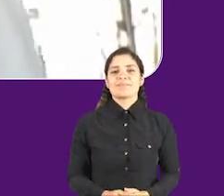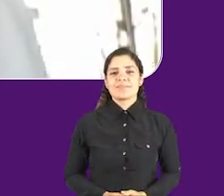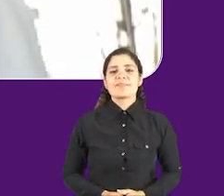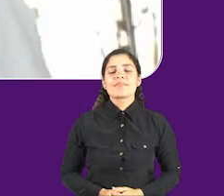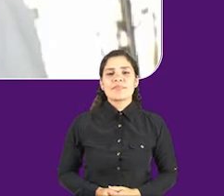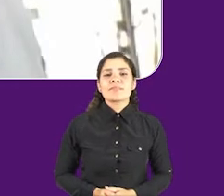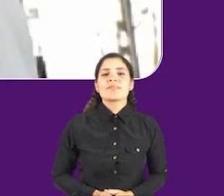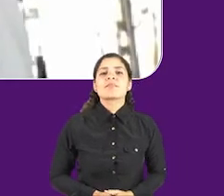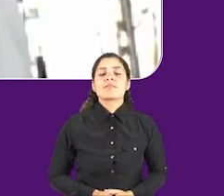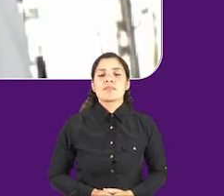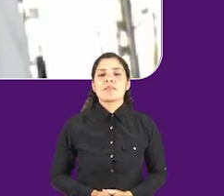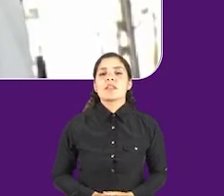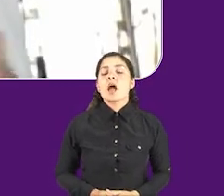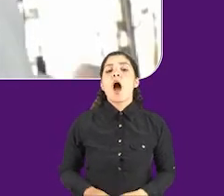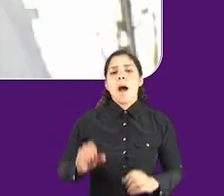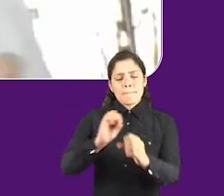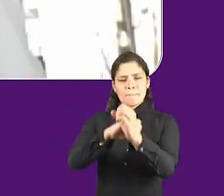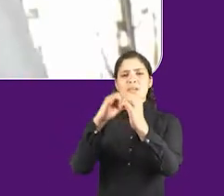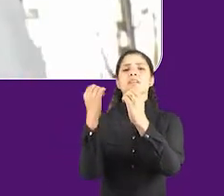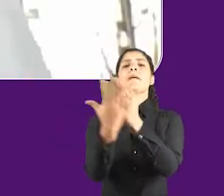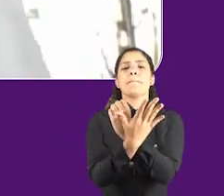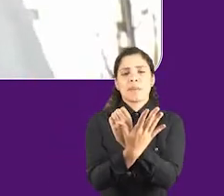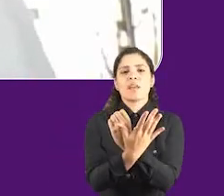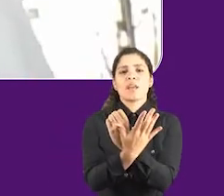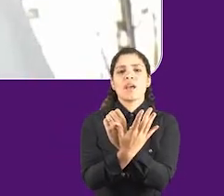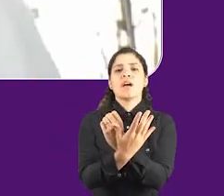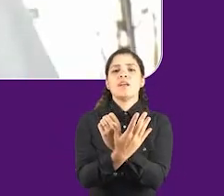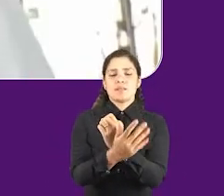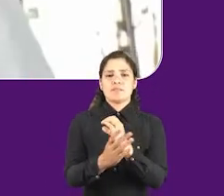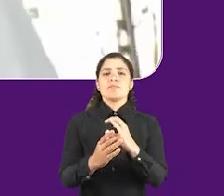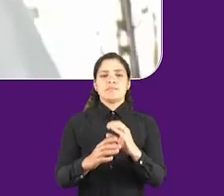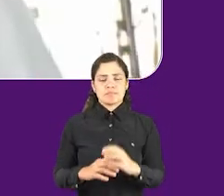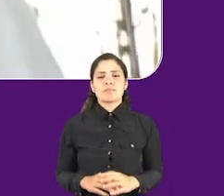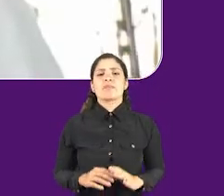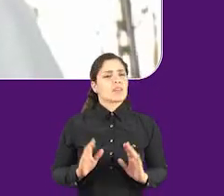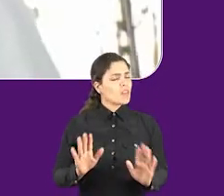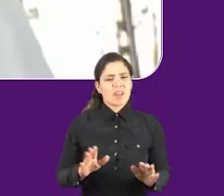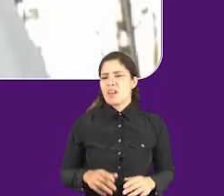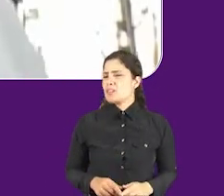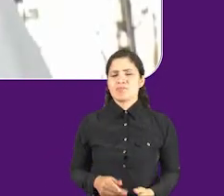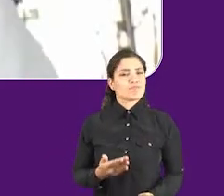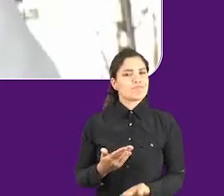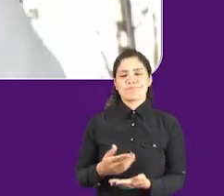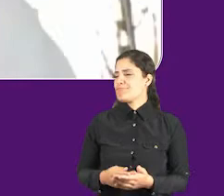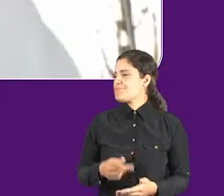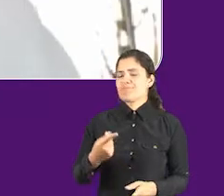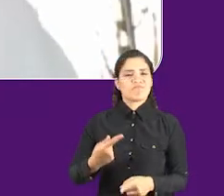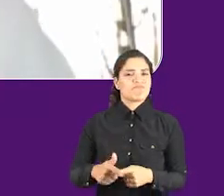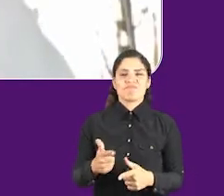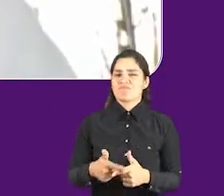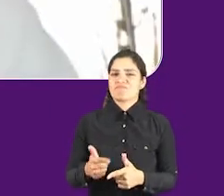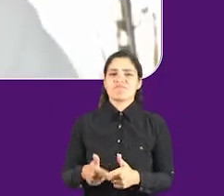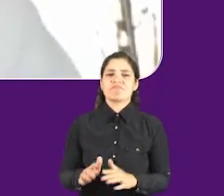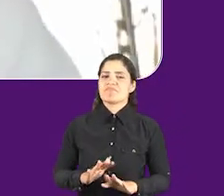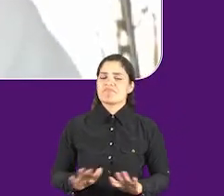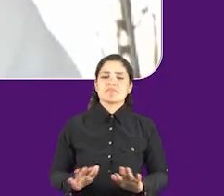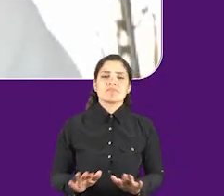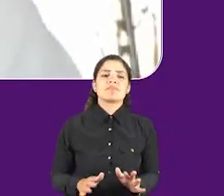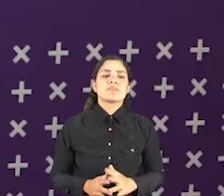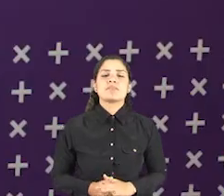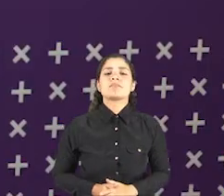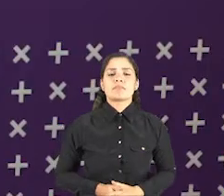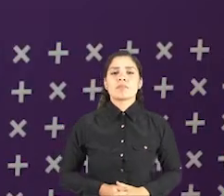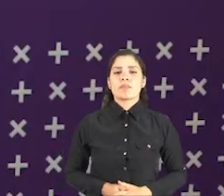esse tipo de coisa que eu acho que não tem nenhuma nenhuma efeito visível ao respeito Mastral